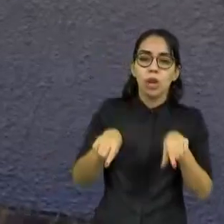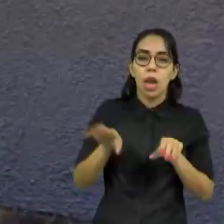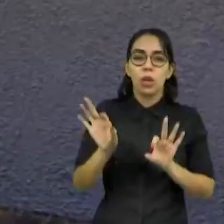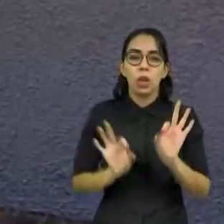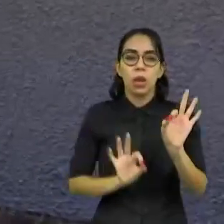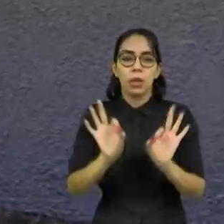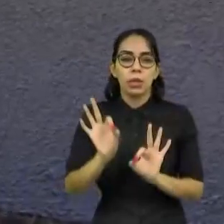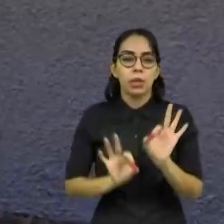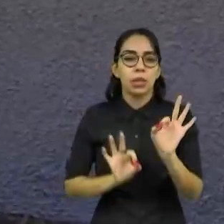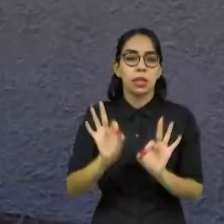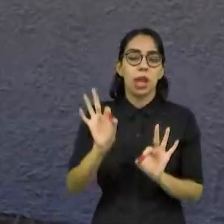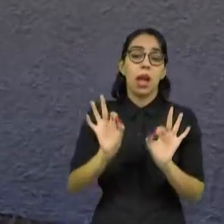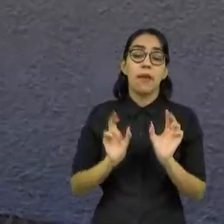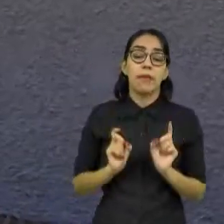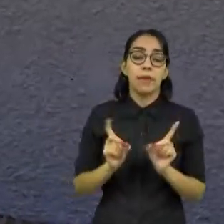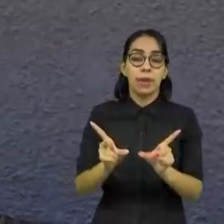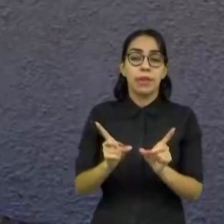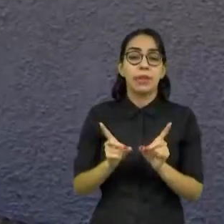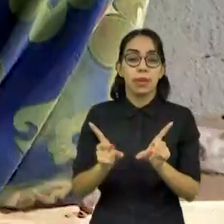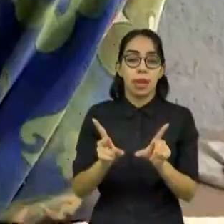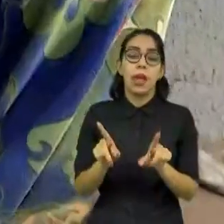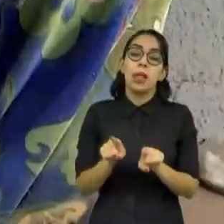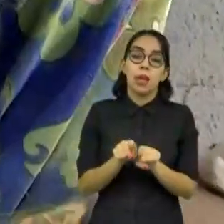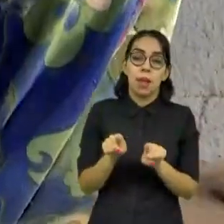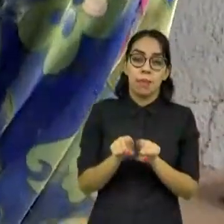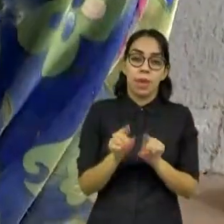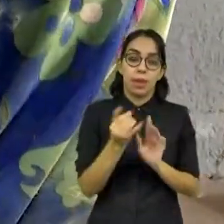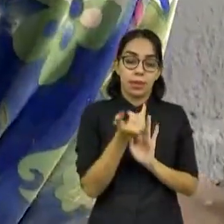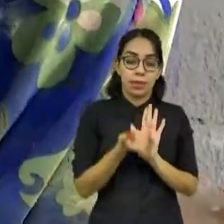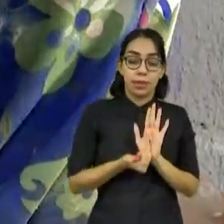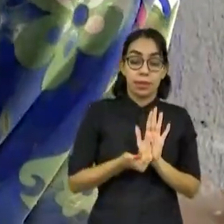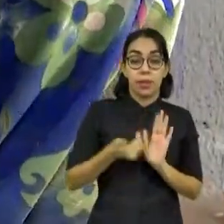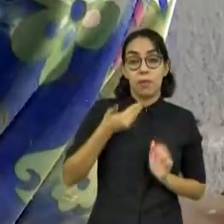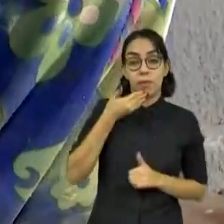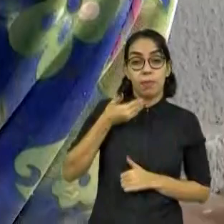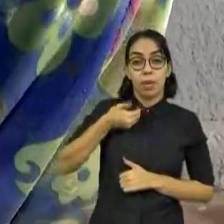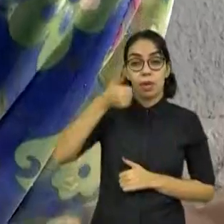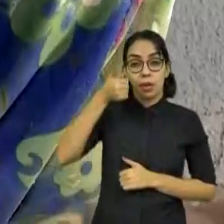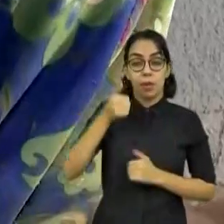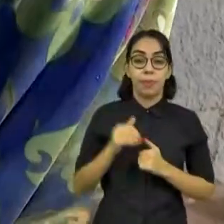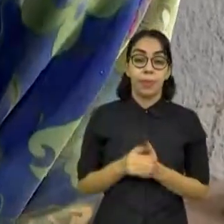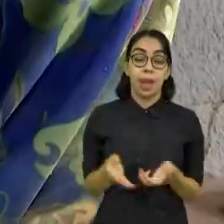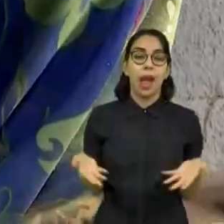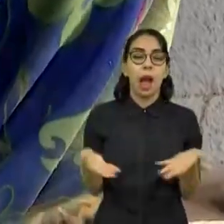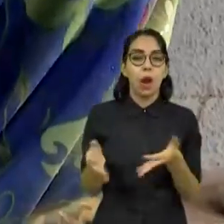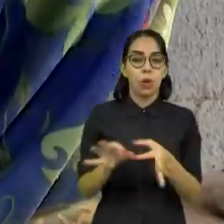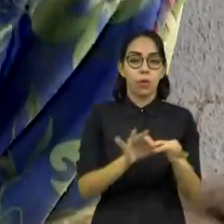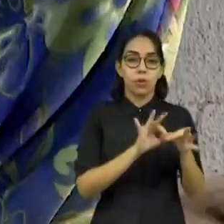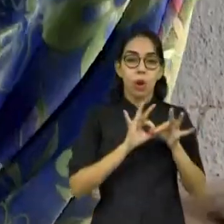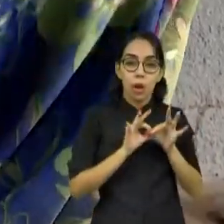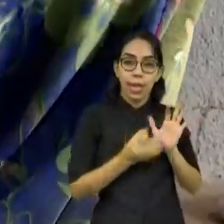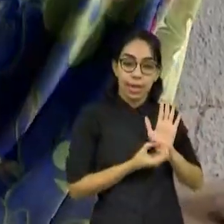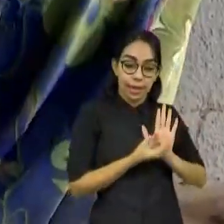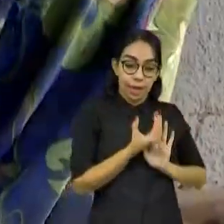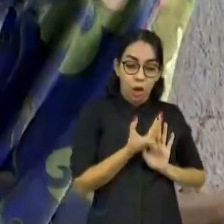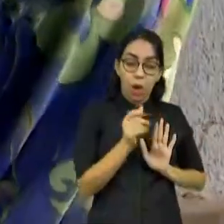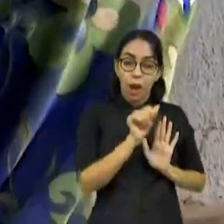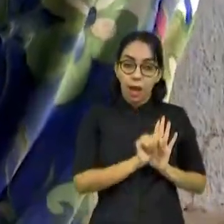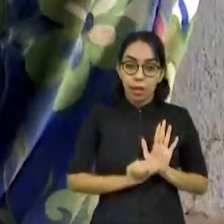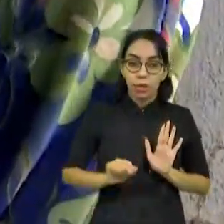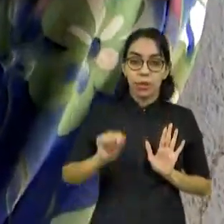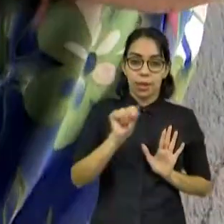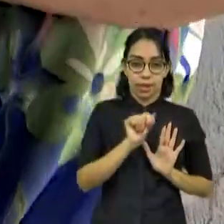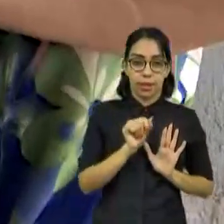gente faça parte dos projetos. Depois que a gente se juntou e fundou uma associação, aí